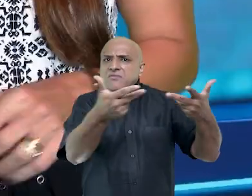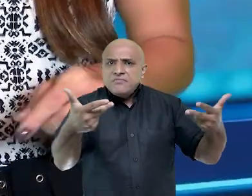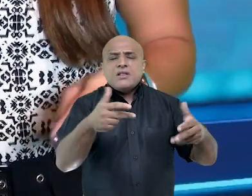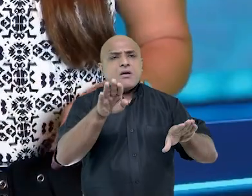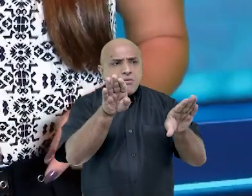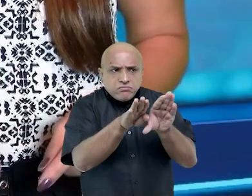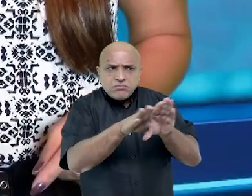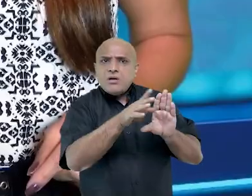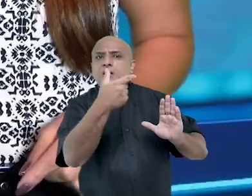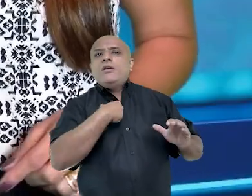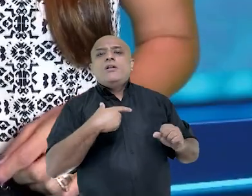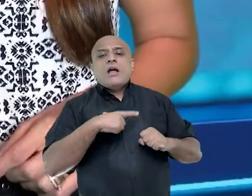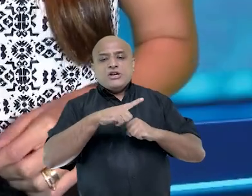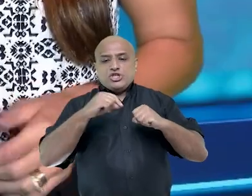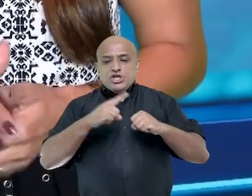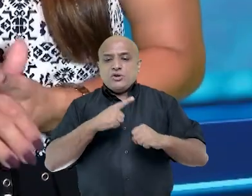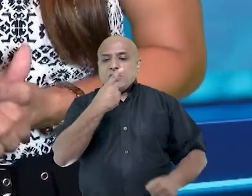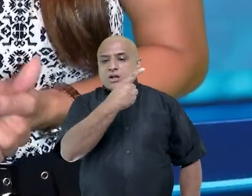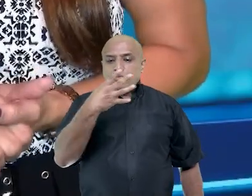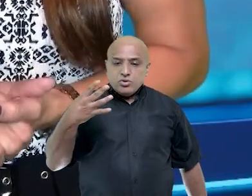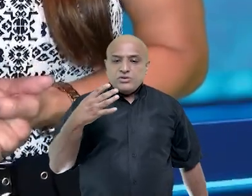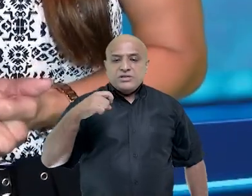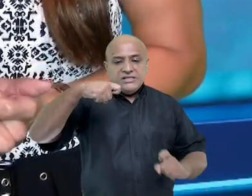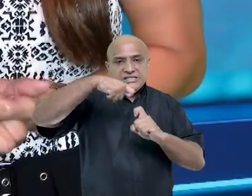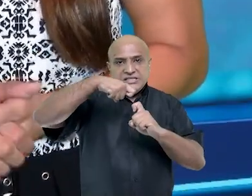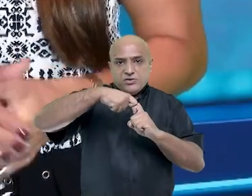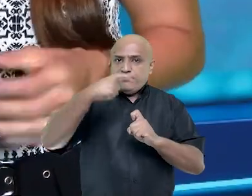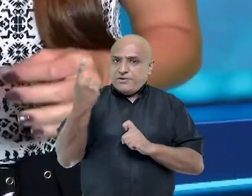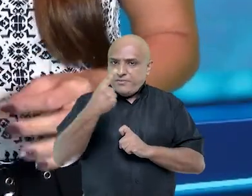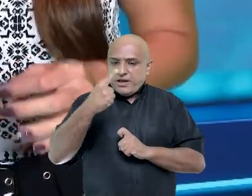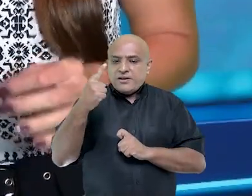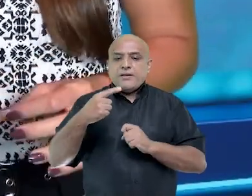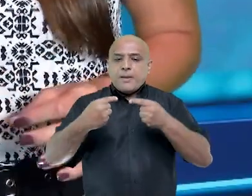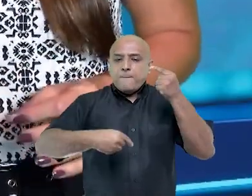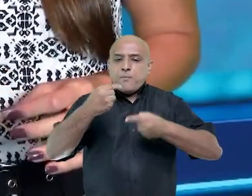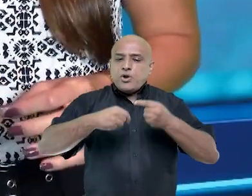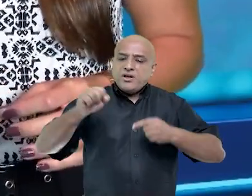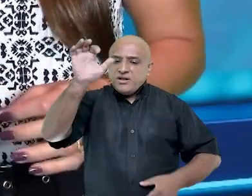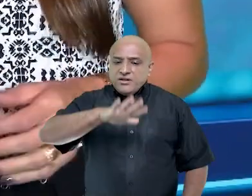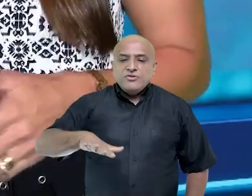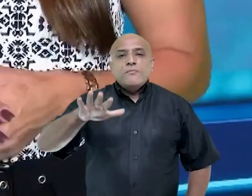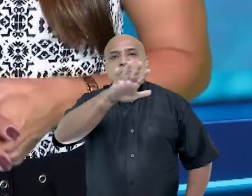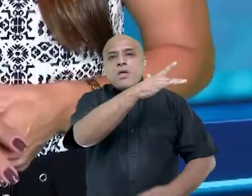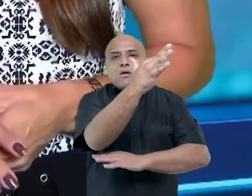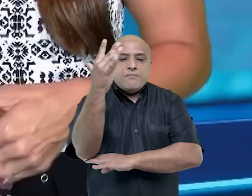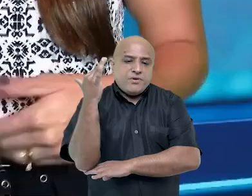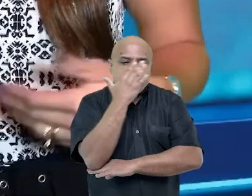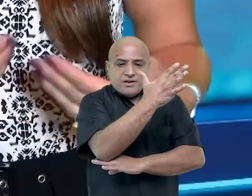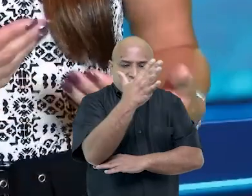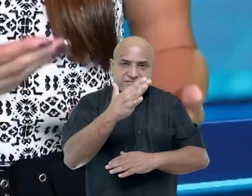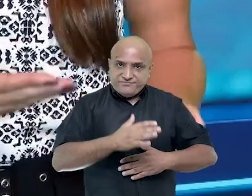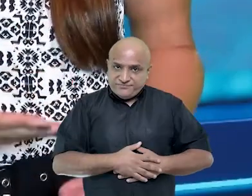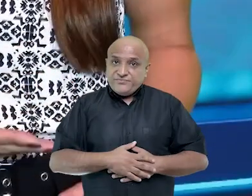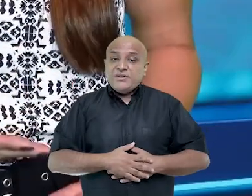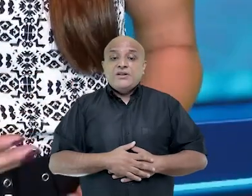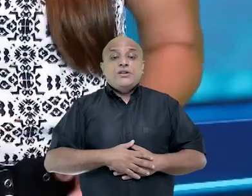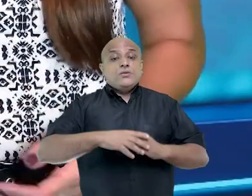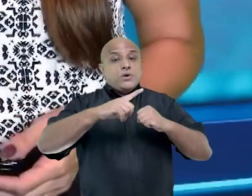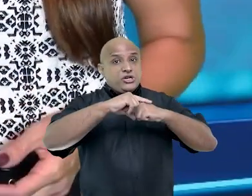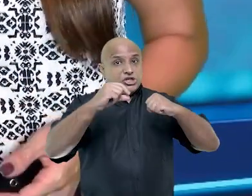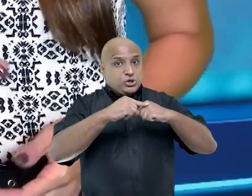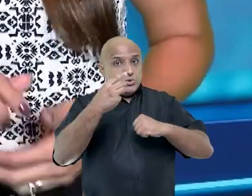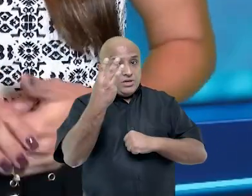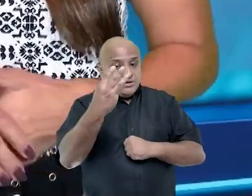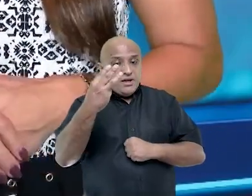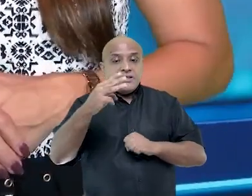ambiental, previsto no artigo 14, inciso 1º da Política Nacional do Meio Ambiente e no artigo 3º